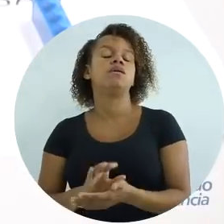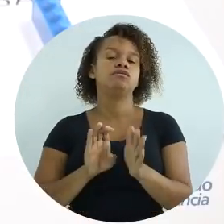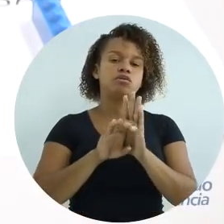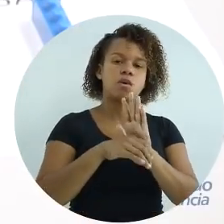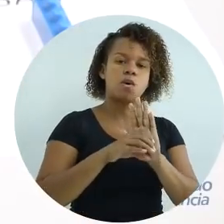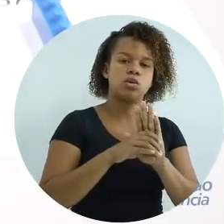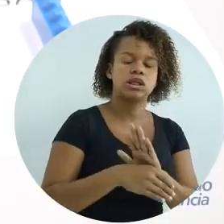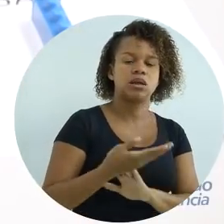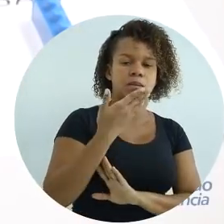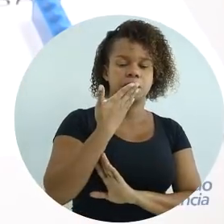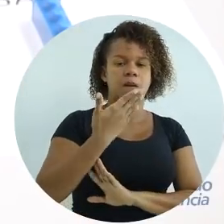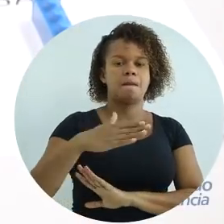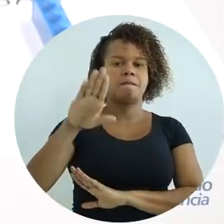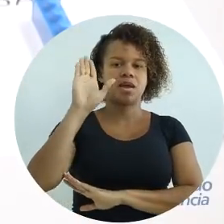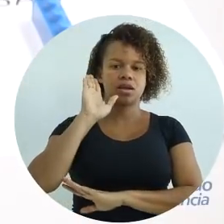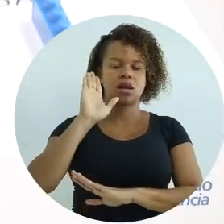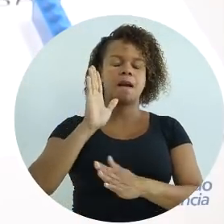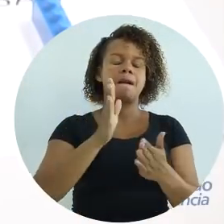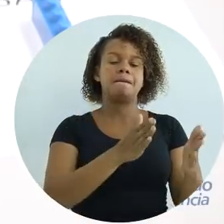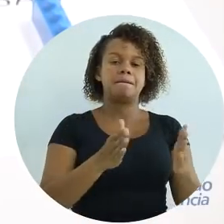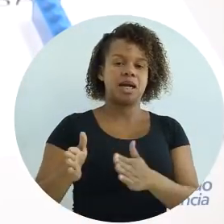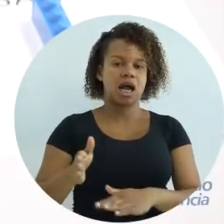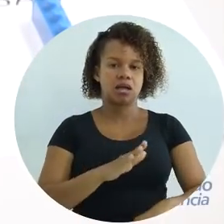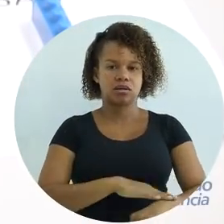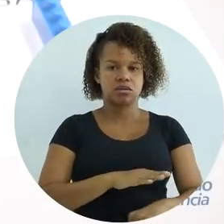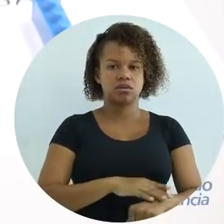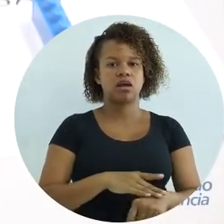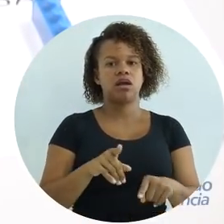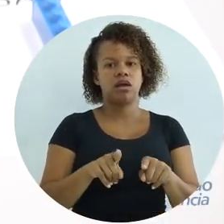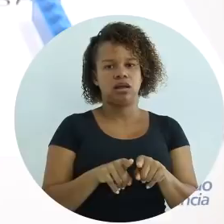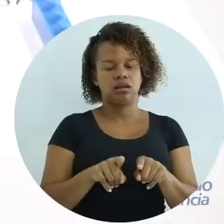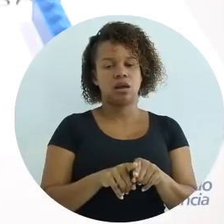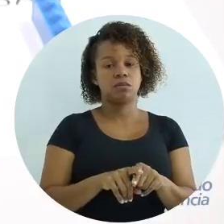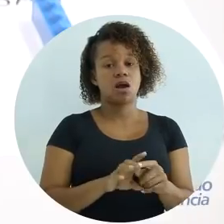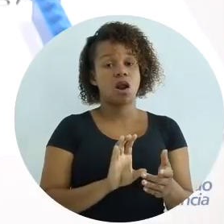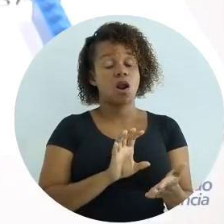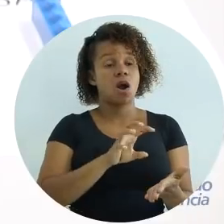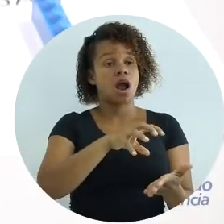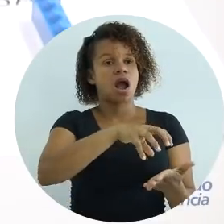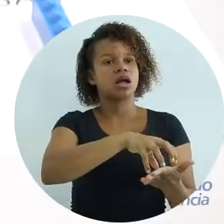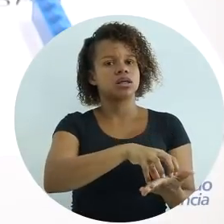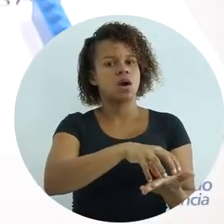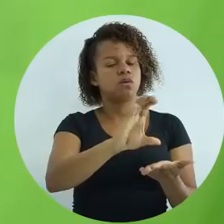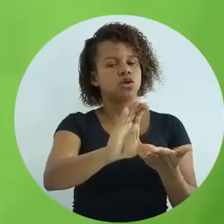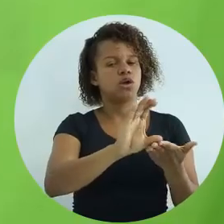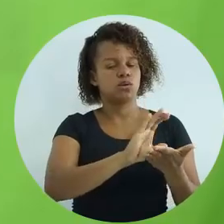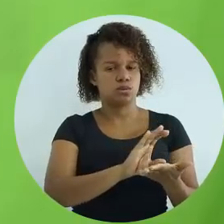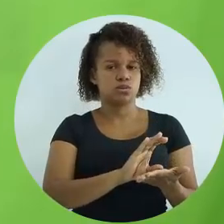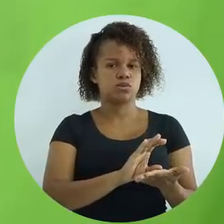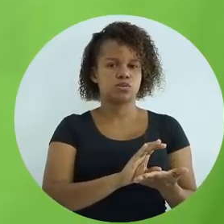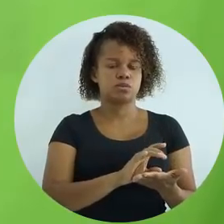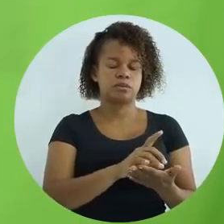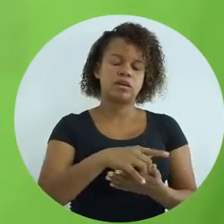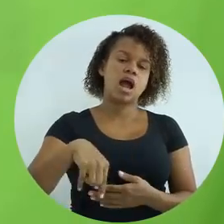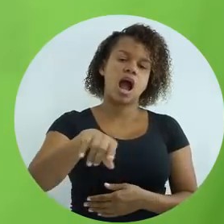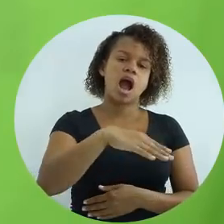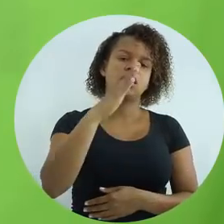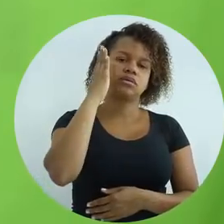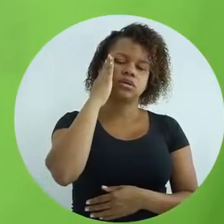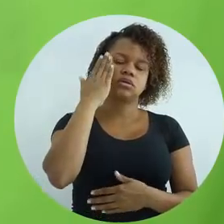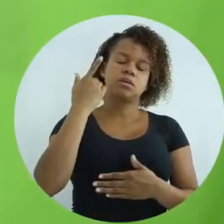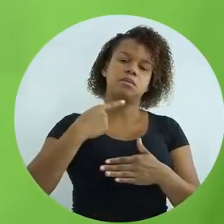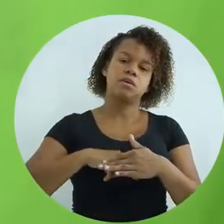conceito de promessa de prazos aos clientes e alocação de recursos. Agora que você já